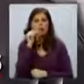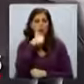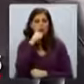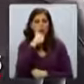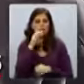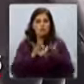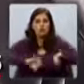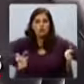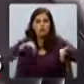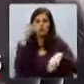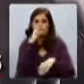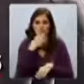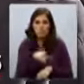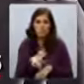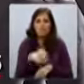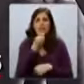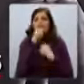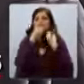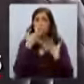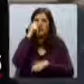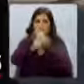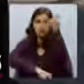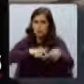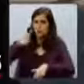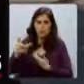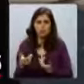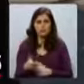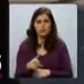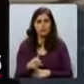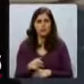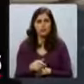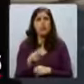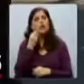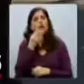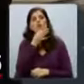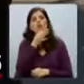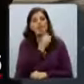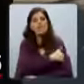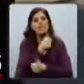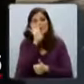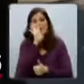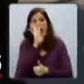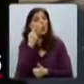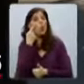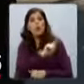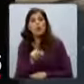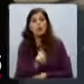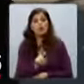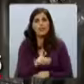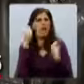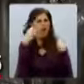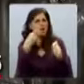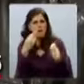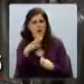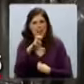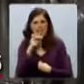the chorizo, just the pleasantness of the people. Como é que tu falarias da cidade a quem não a conhece? É boa, caralho.